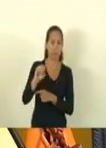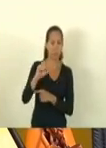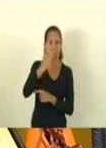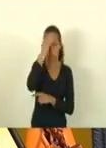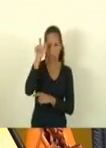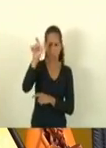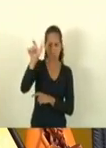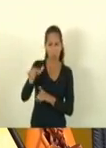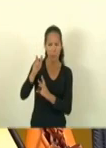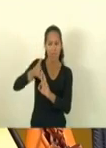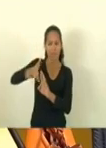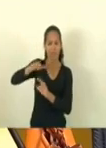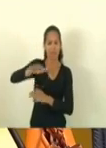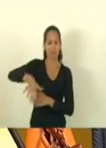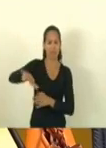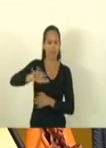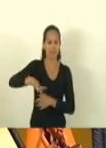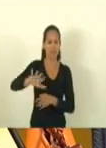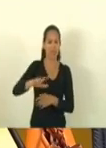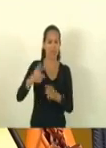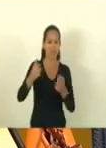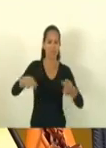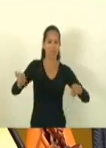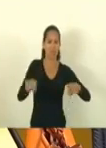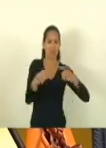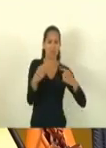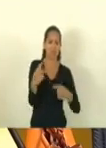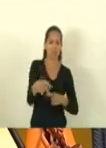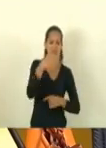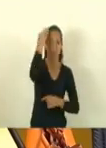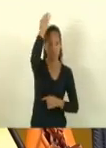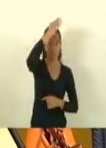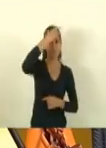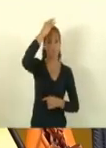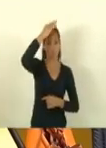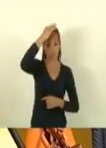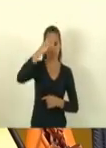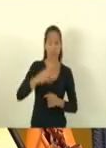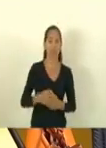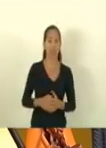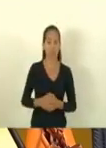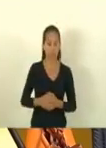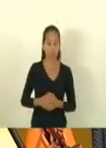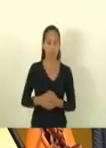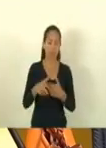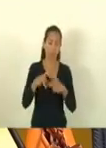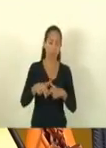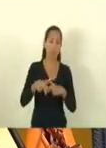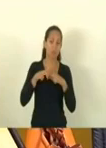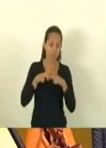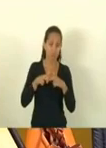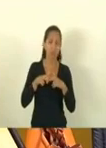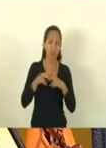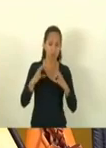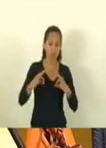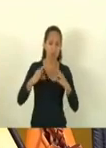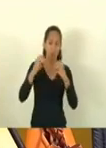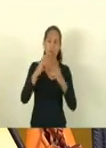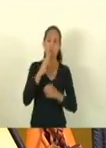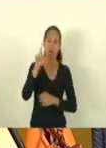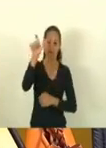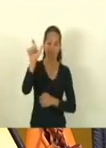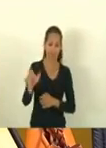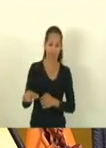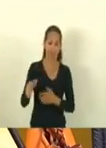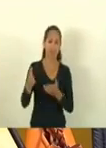né, nessa questão da música aqui no Espírito Santo, e por isso mesmo muito conhecido. Eu acho que então não